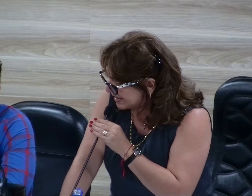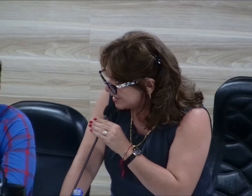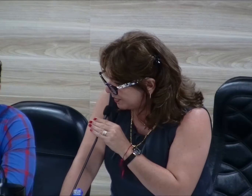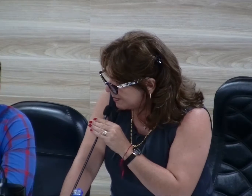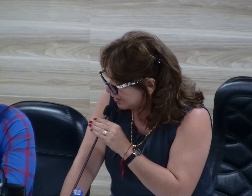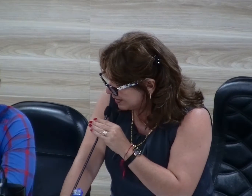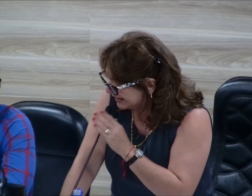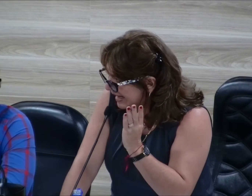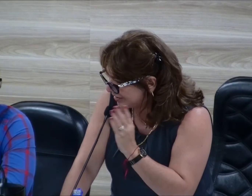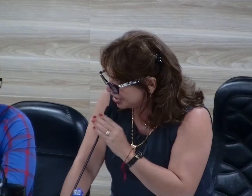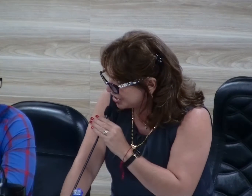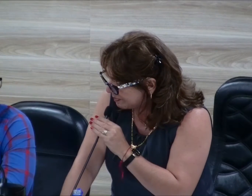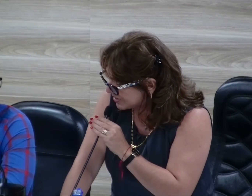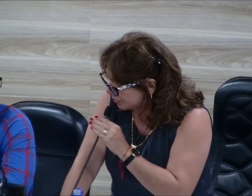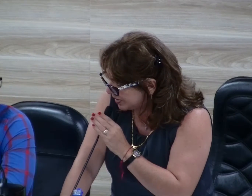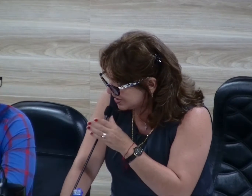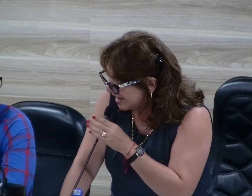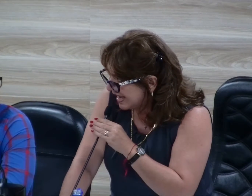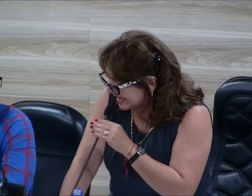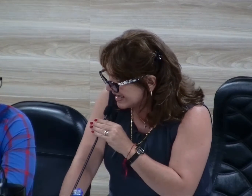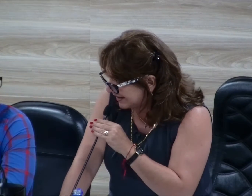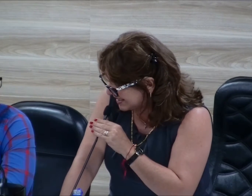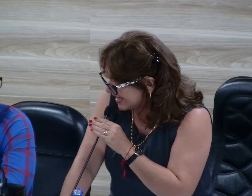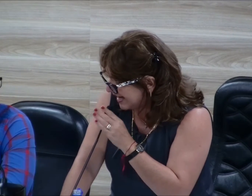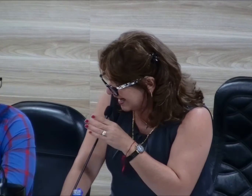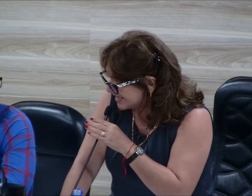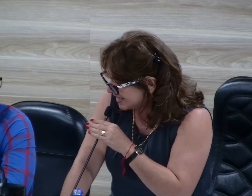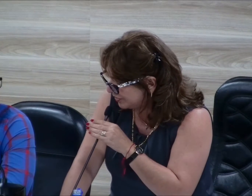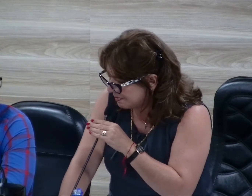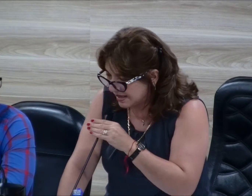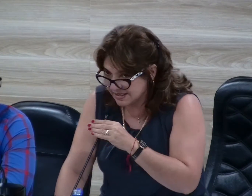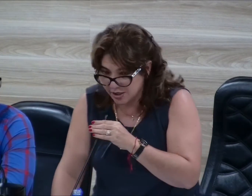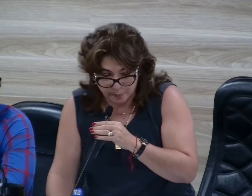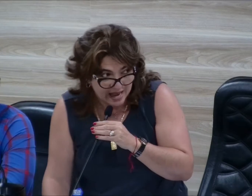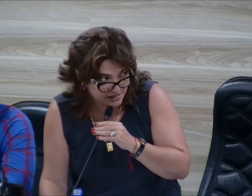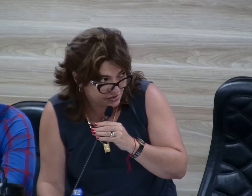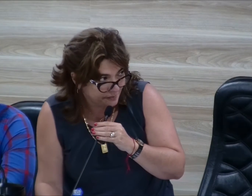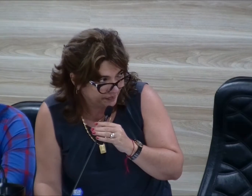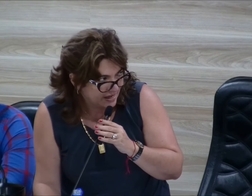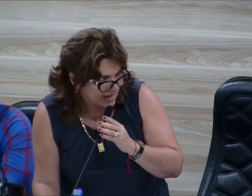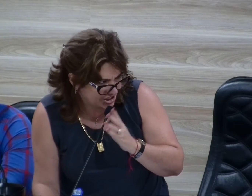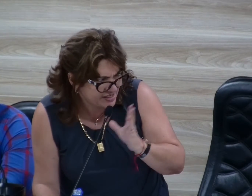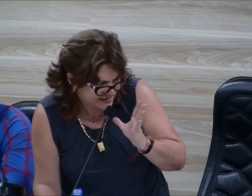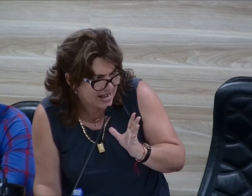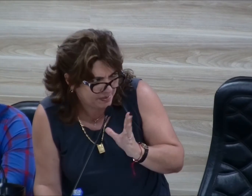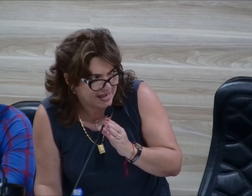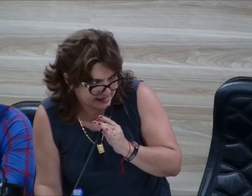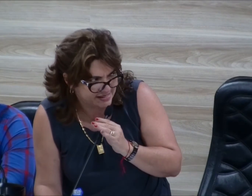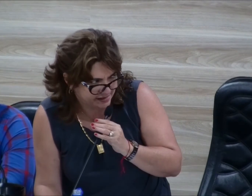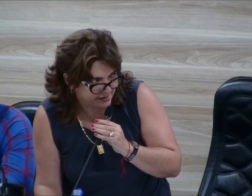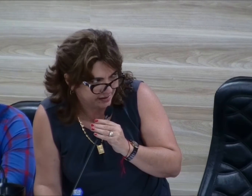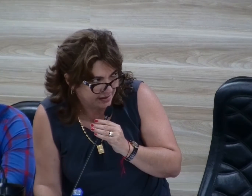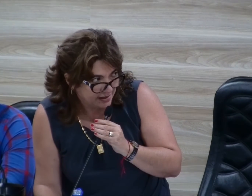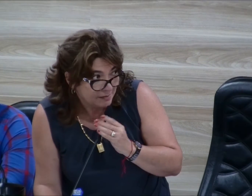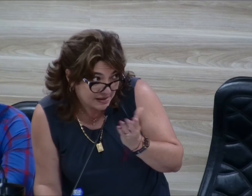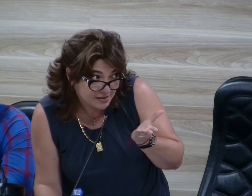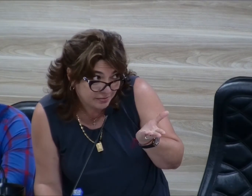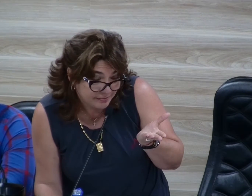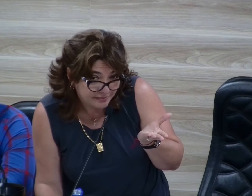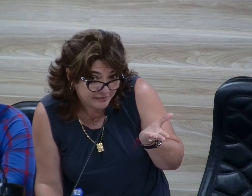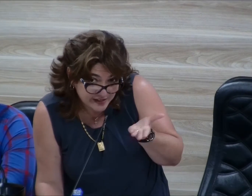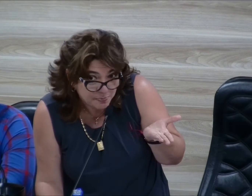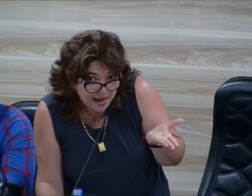está mais de primeiro mandato, a gente já passou por isso. Essa é a terceira eleição de mesa que eu passo. A gente sabe que é assim,